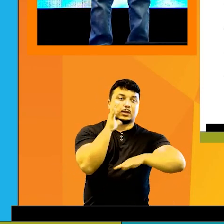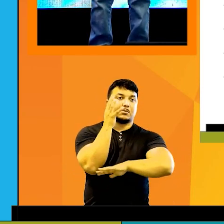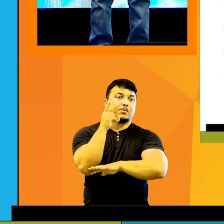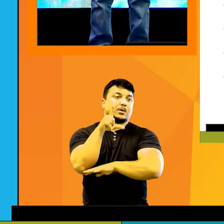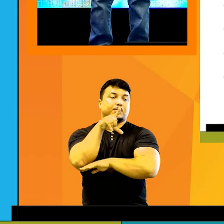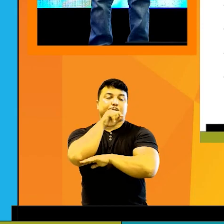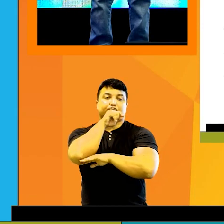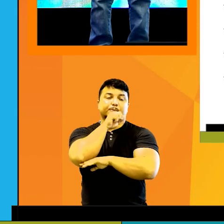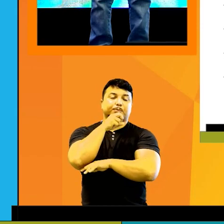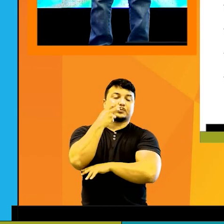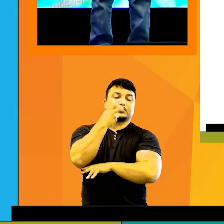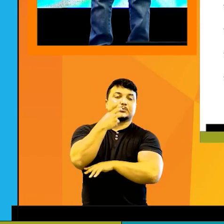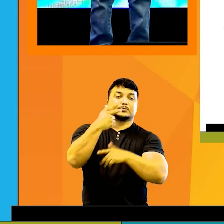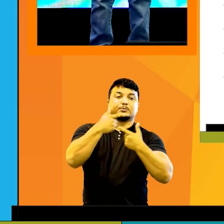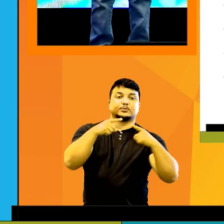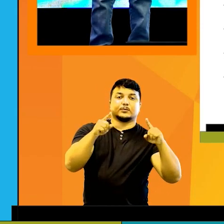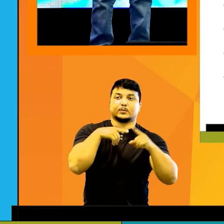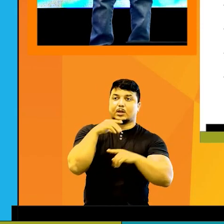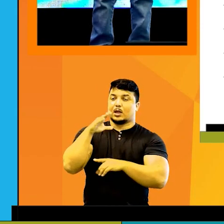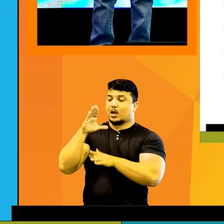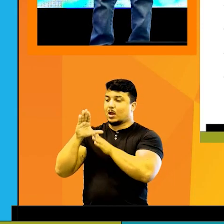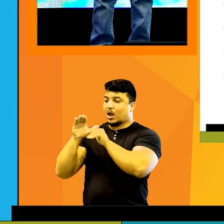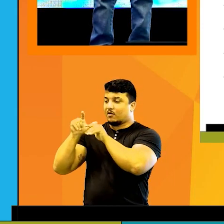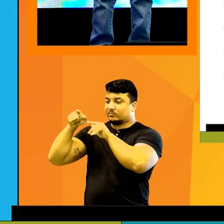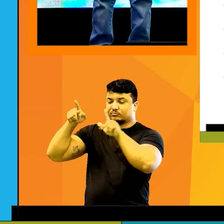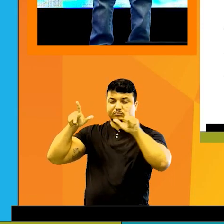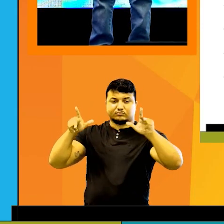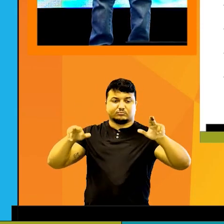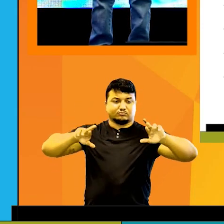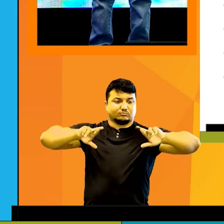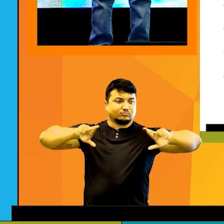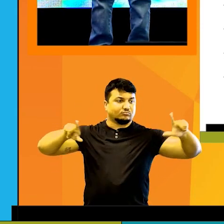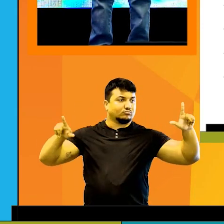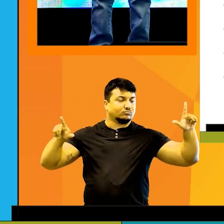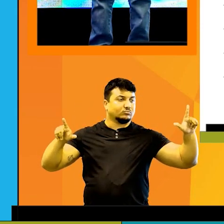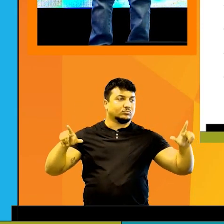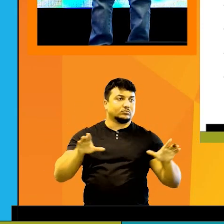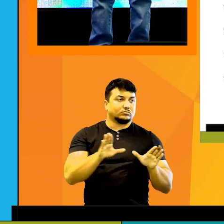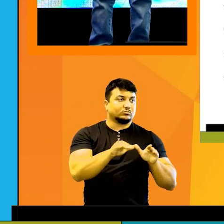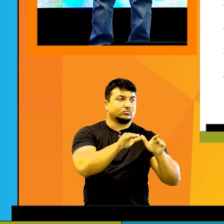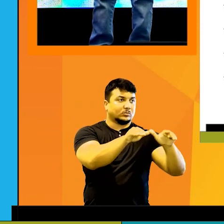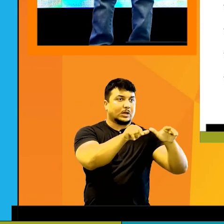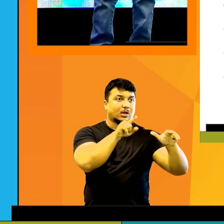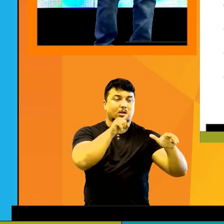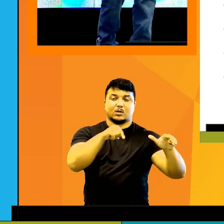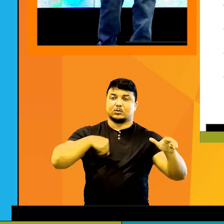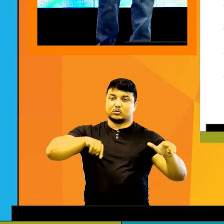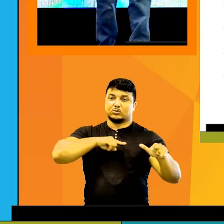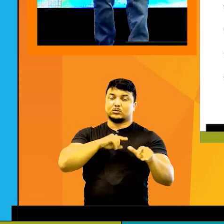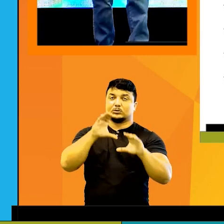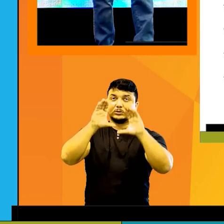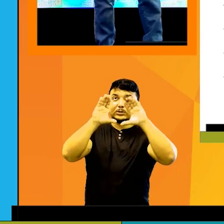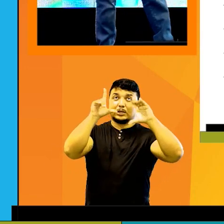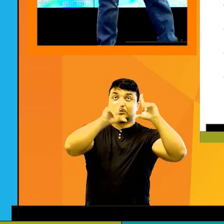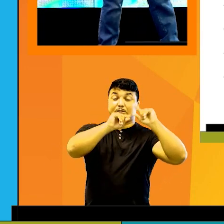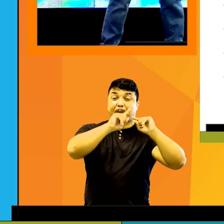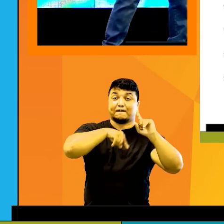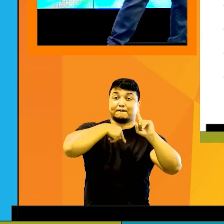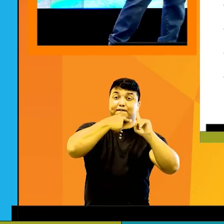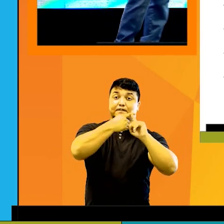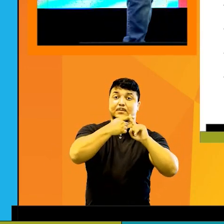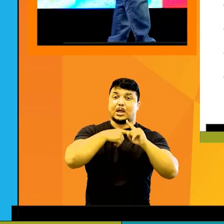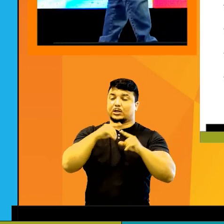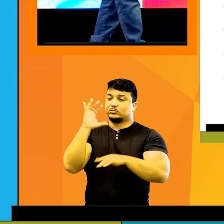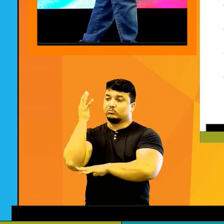canta o sabiá. As aves que aqui gorjeiam, não gorjeiam como lá. Nosso céu tem mais estrelas,